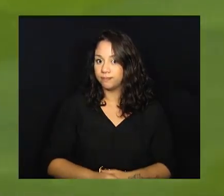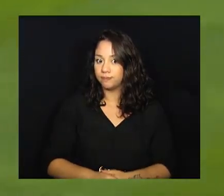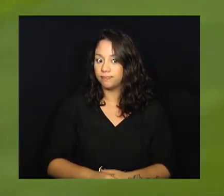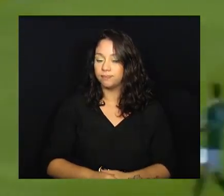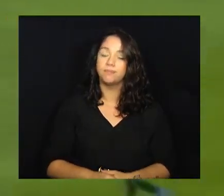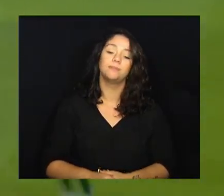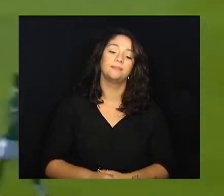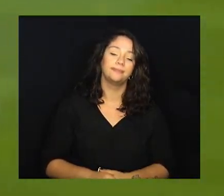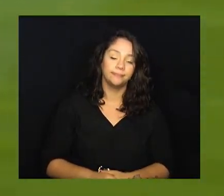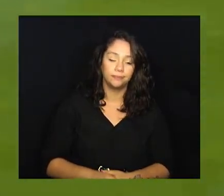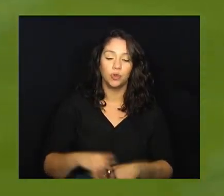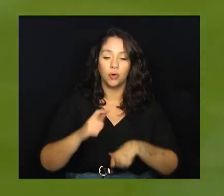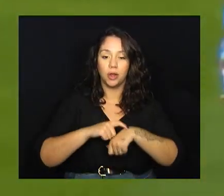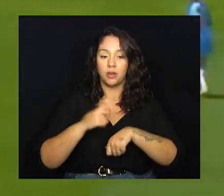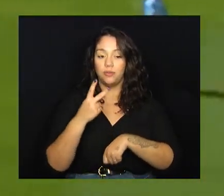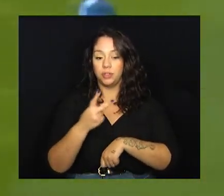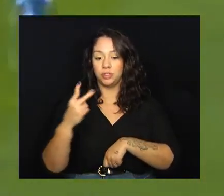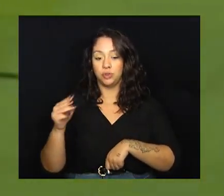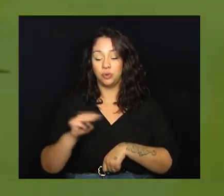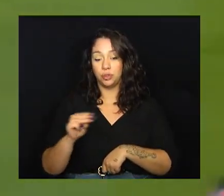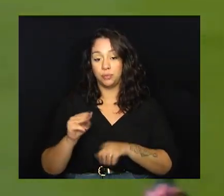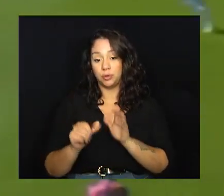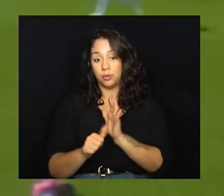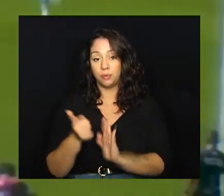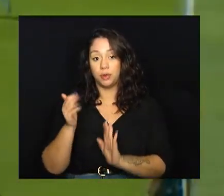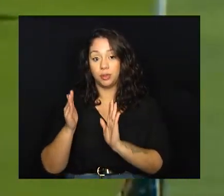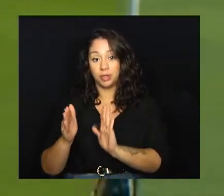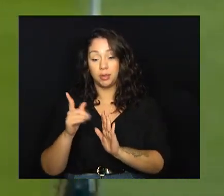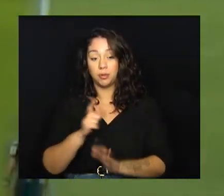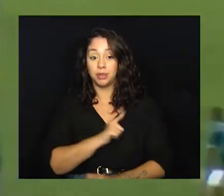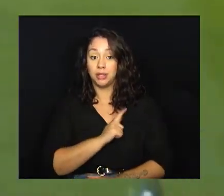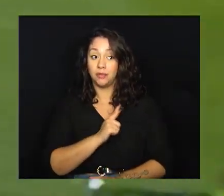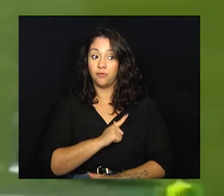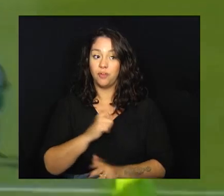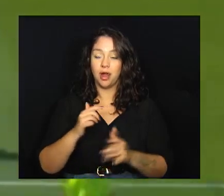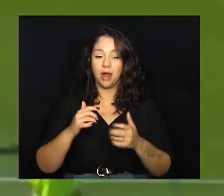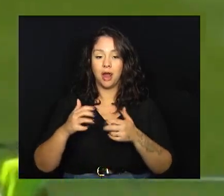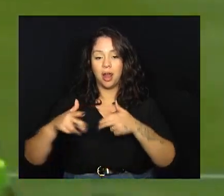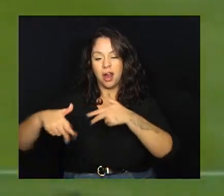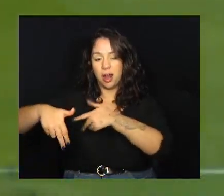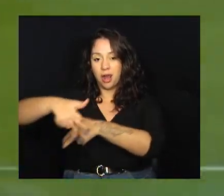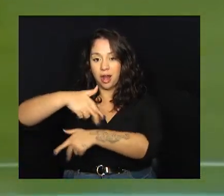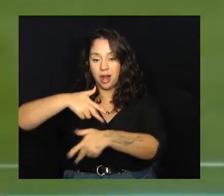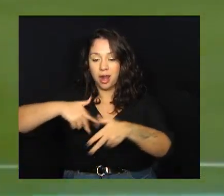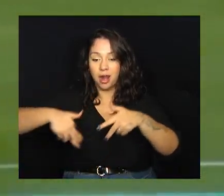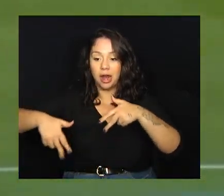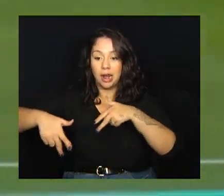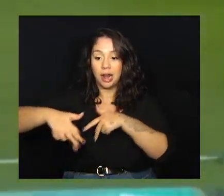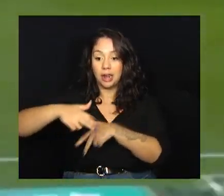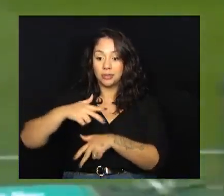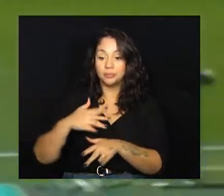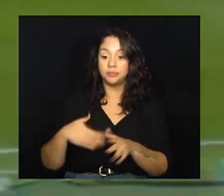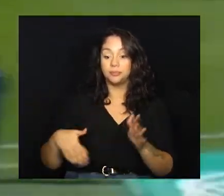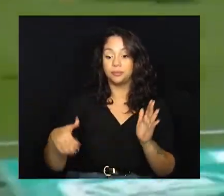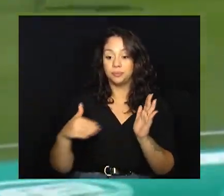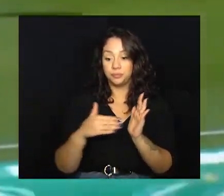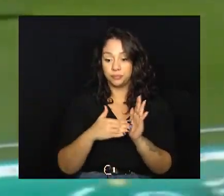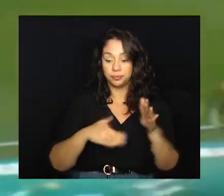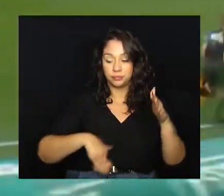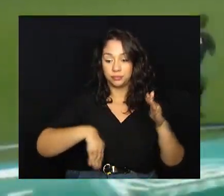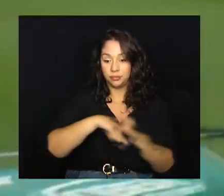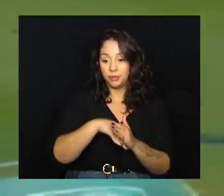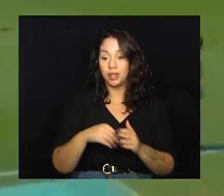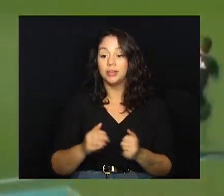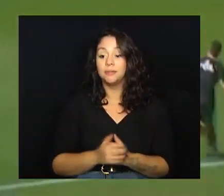aos 22 minutos do primeiro tempo bugre saiu jogando desde a Zaga até o campo de ataque e